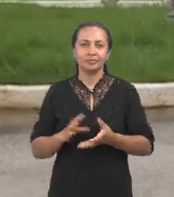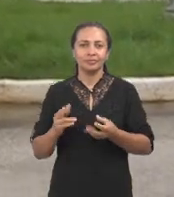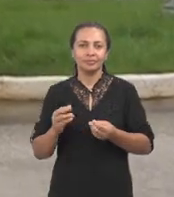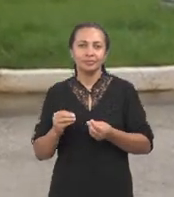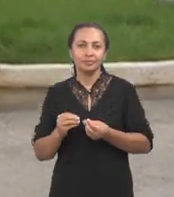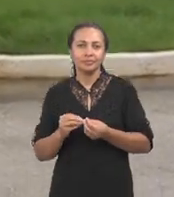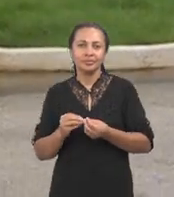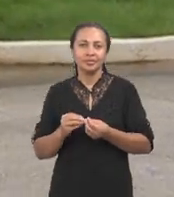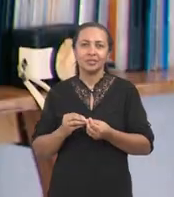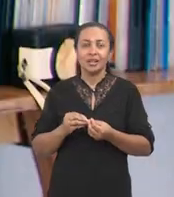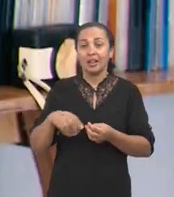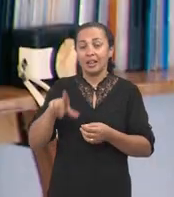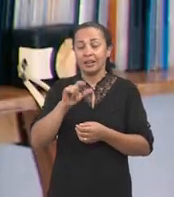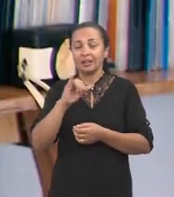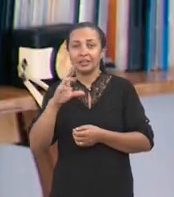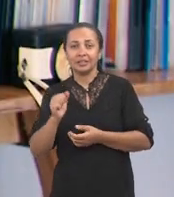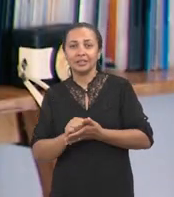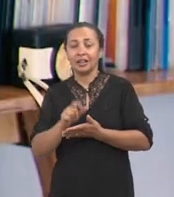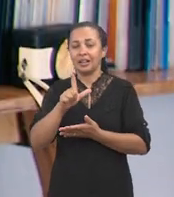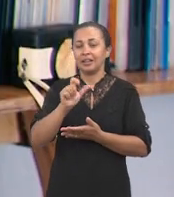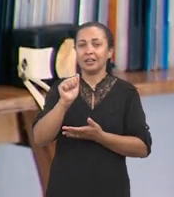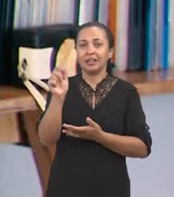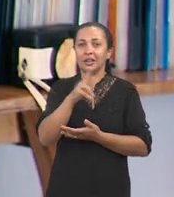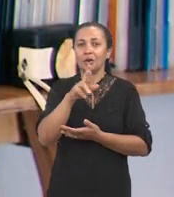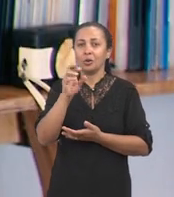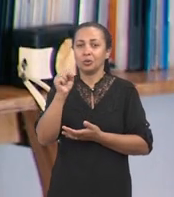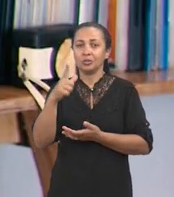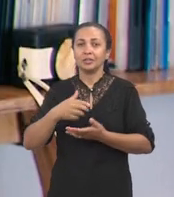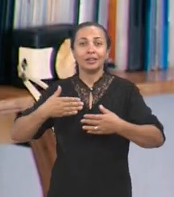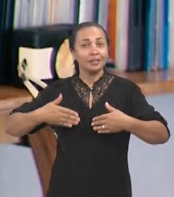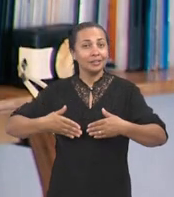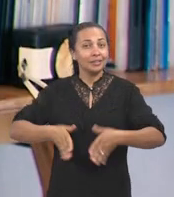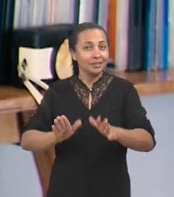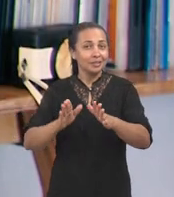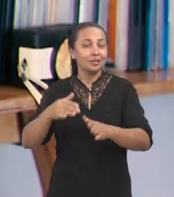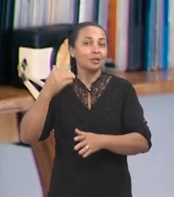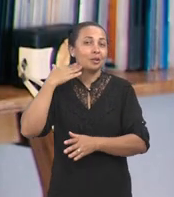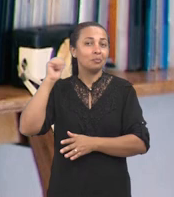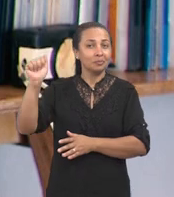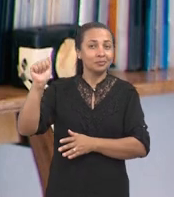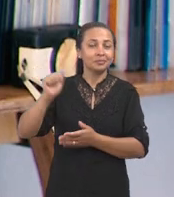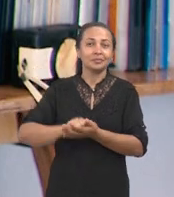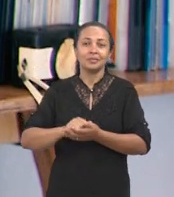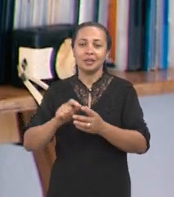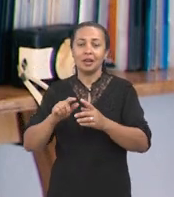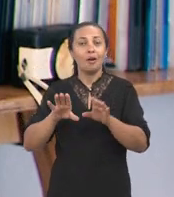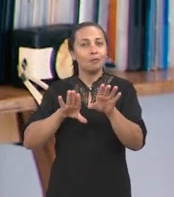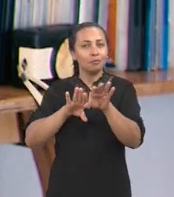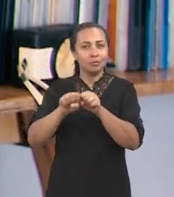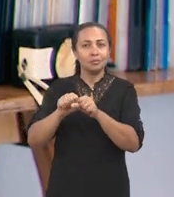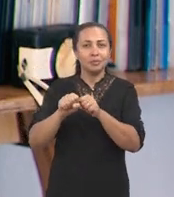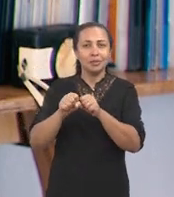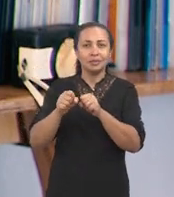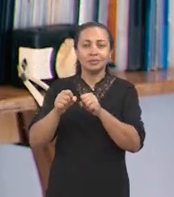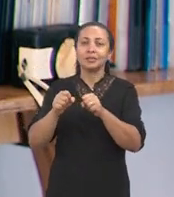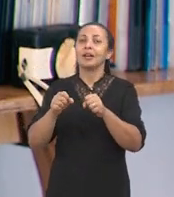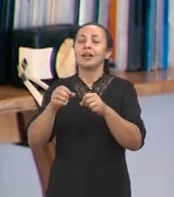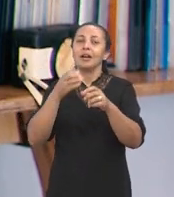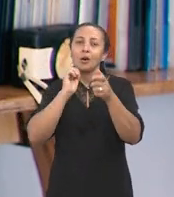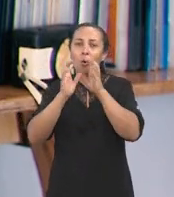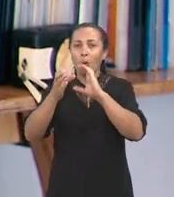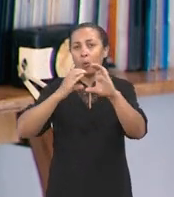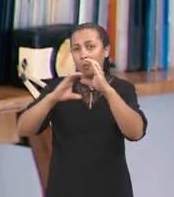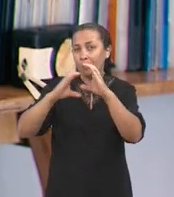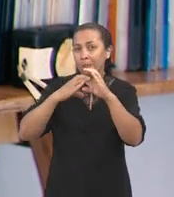então eu sou Marília De La Roche na em Belo Horizonte Minas Gerais sou graduado em comunicação